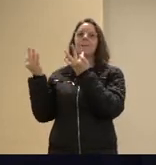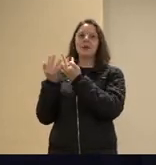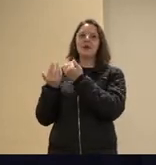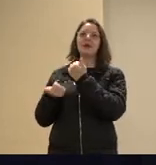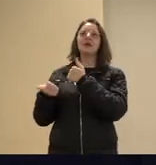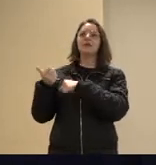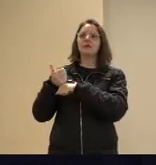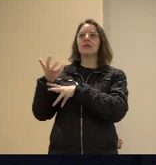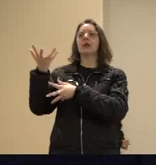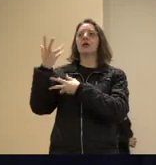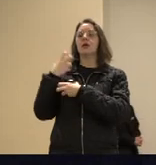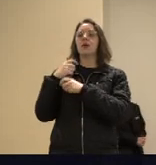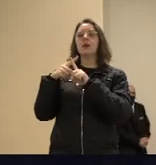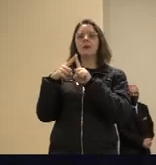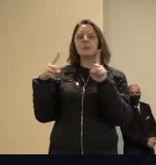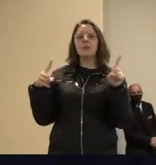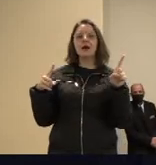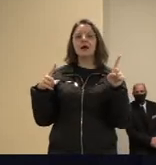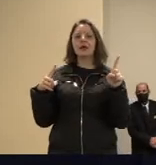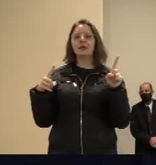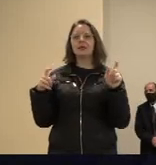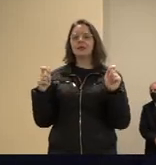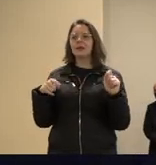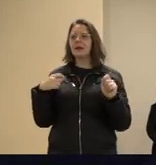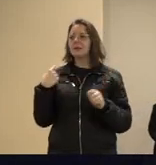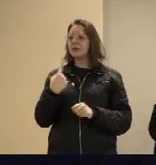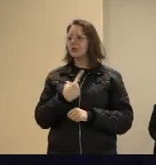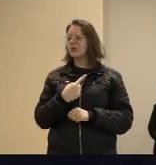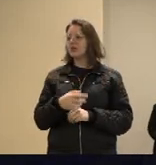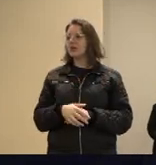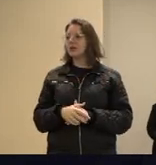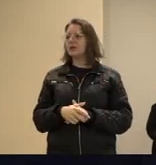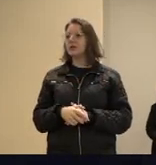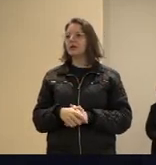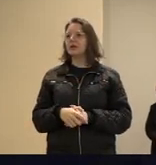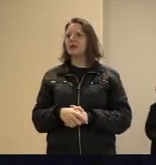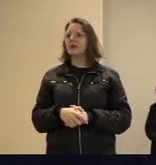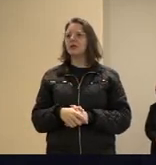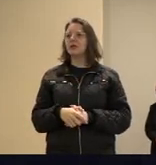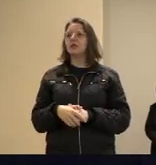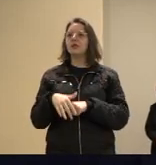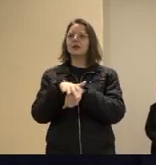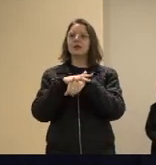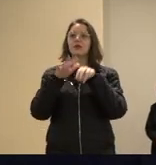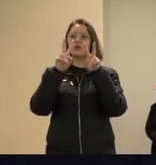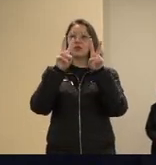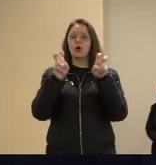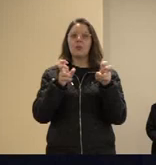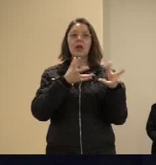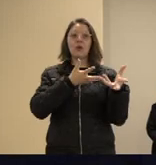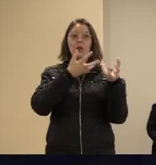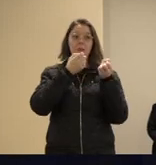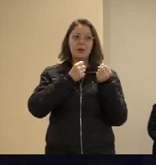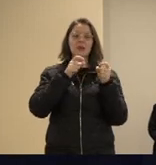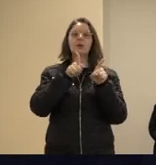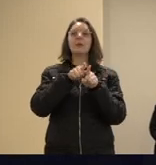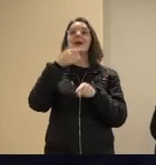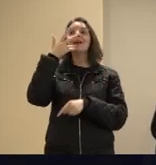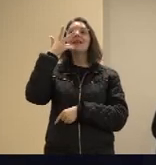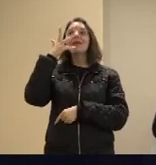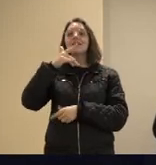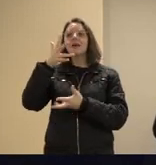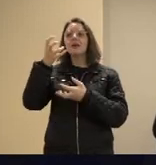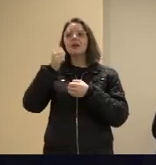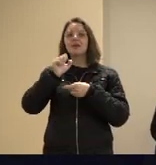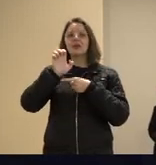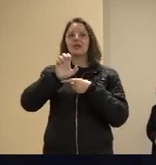gente colocar alguns números referentes aos acolhimentos e às crianças acolhidas em Santa Catarina e fazer